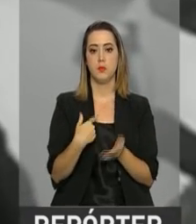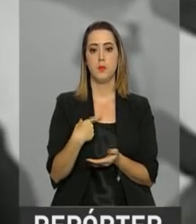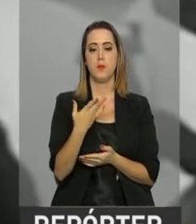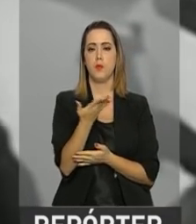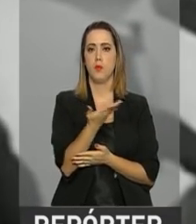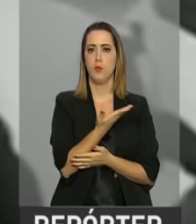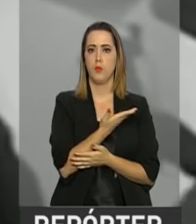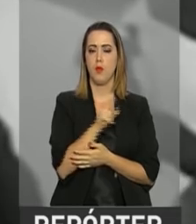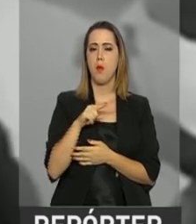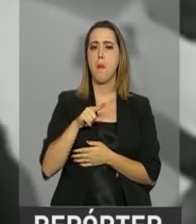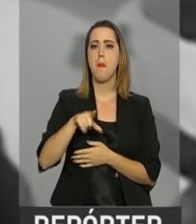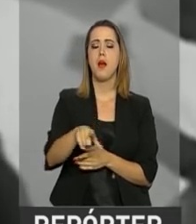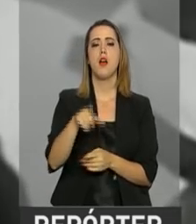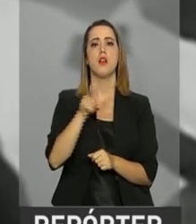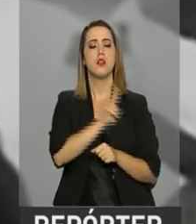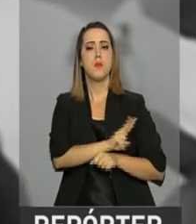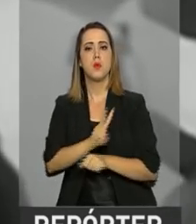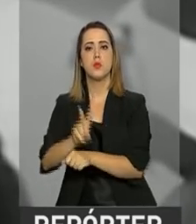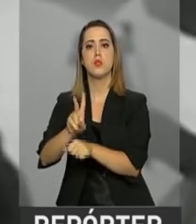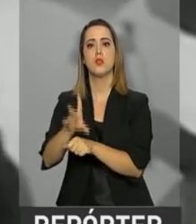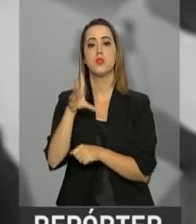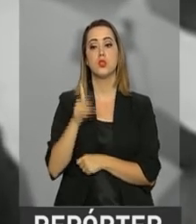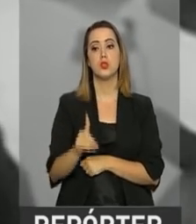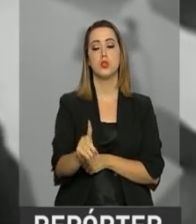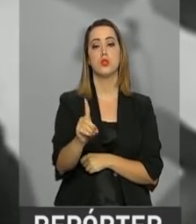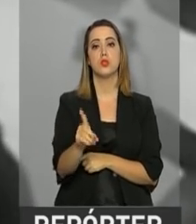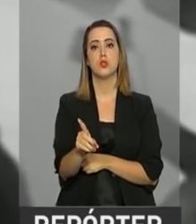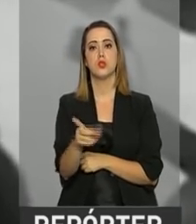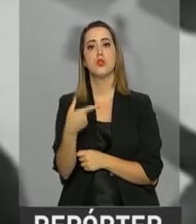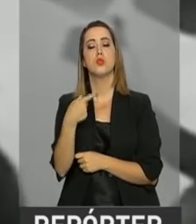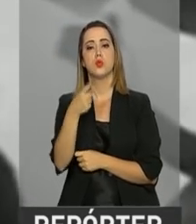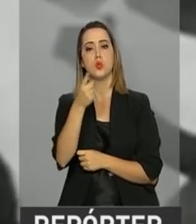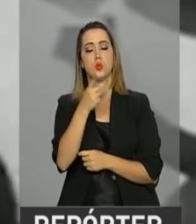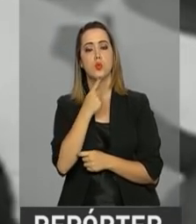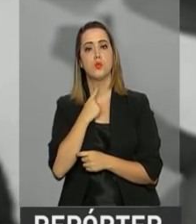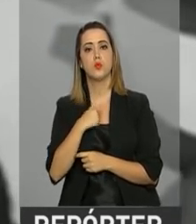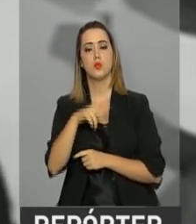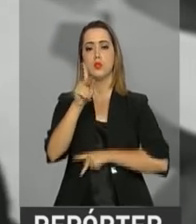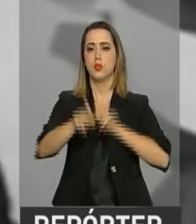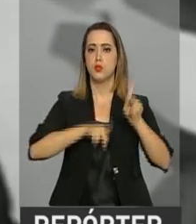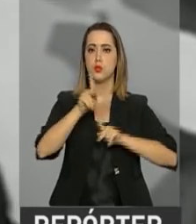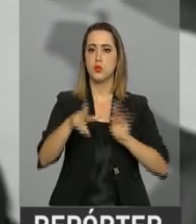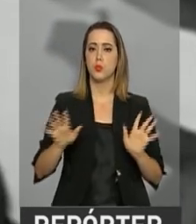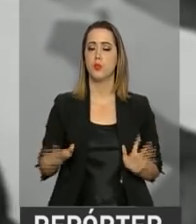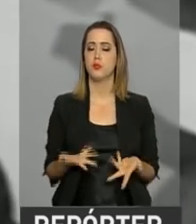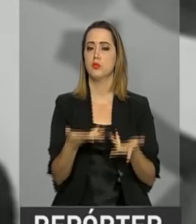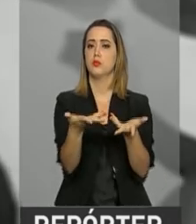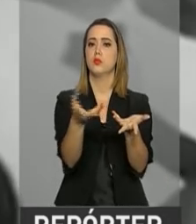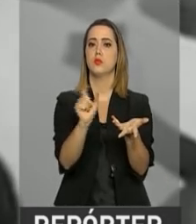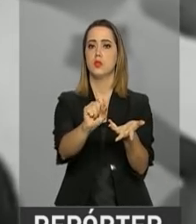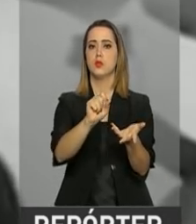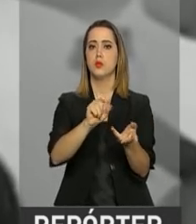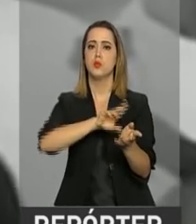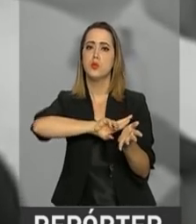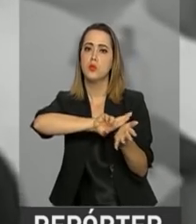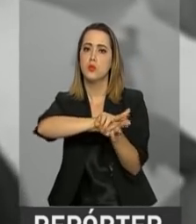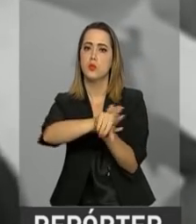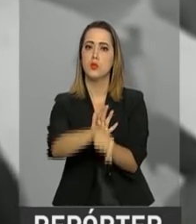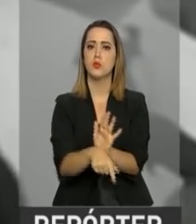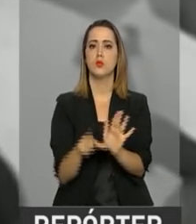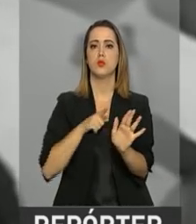os interesses mais legítimos do povo e promover as medidas